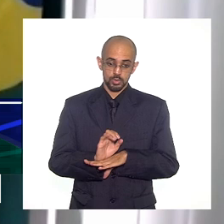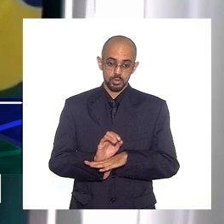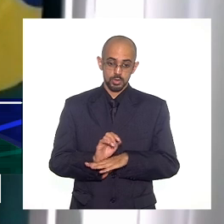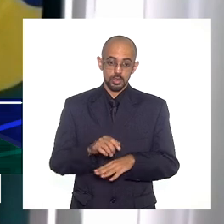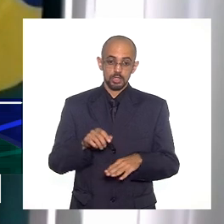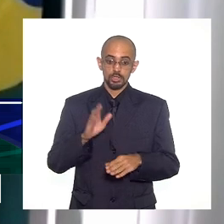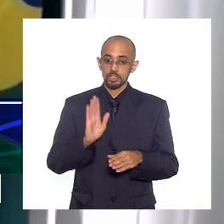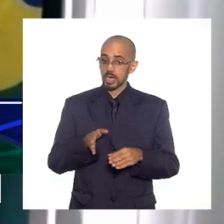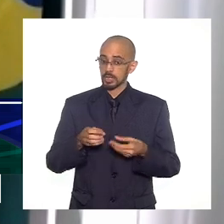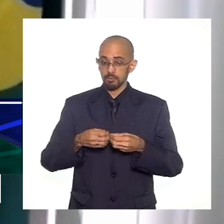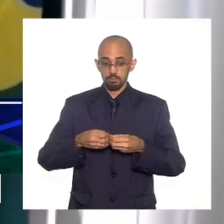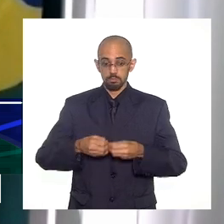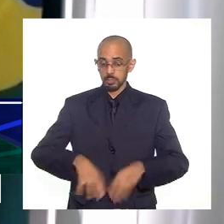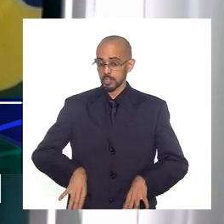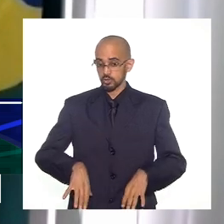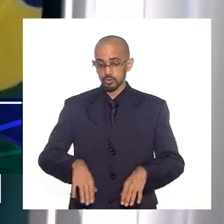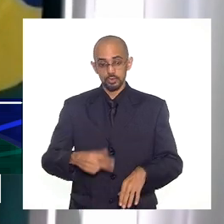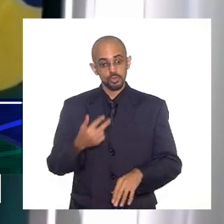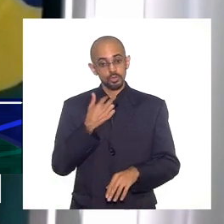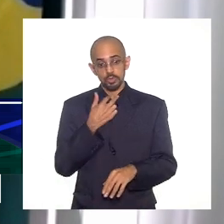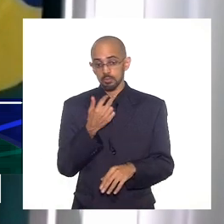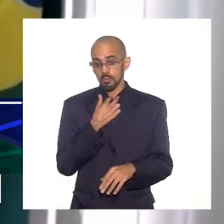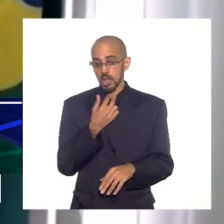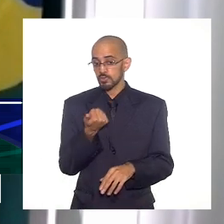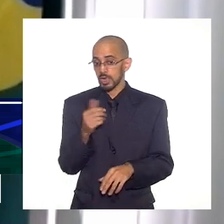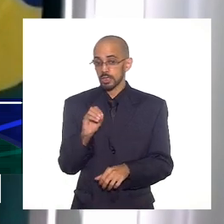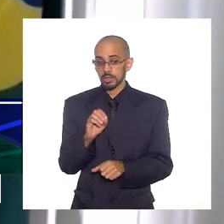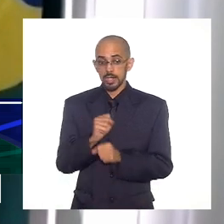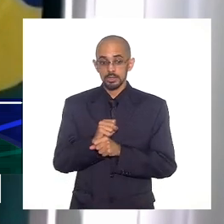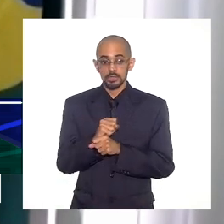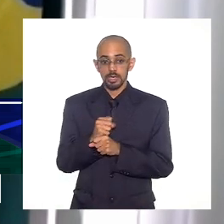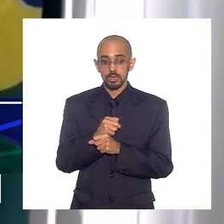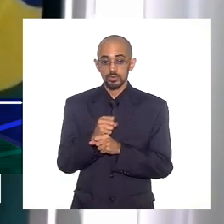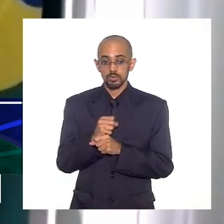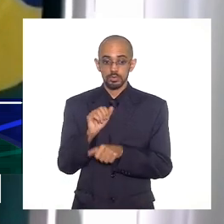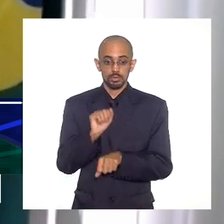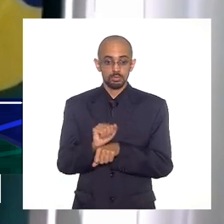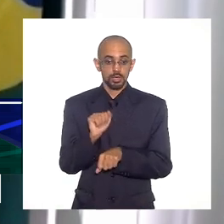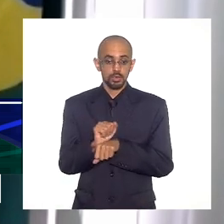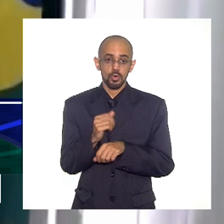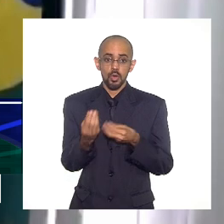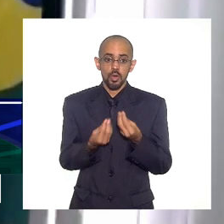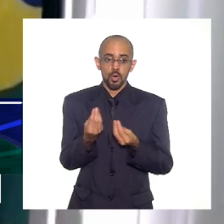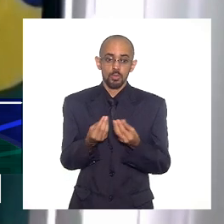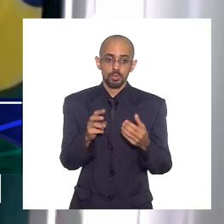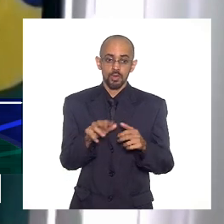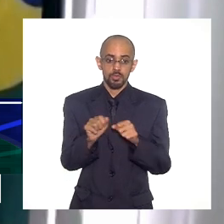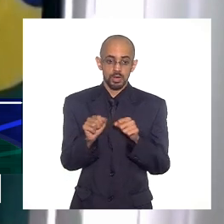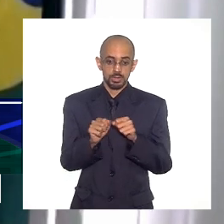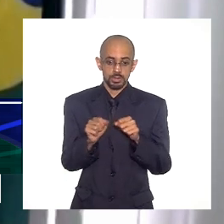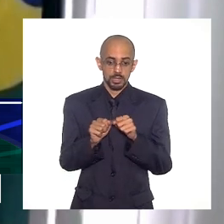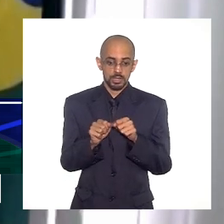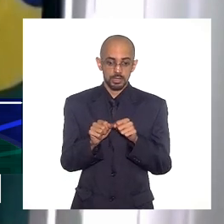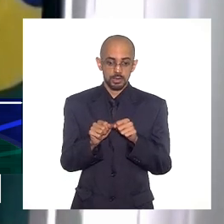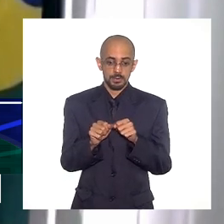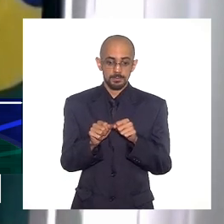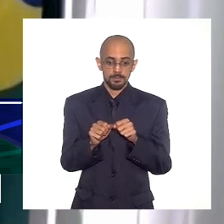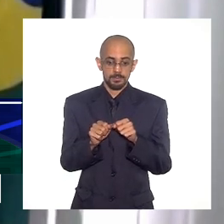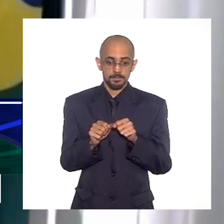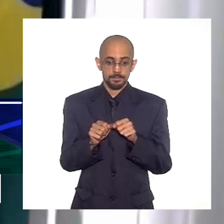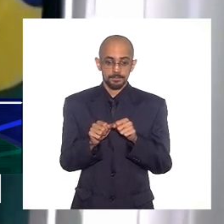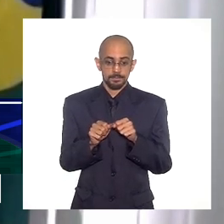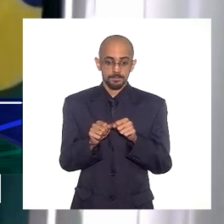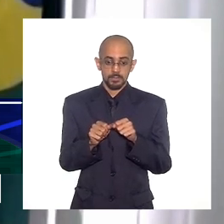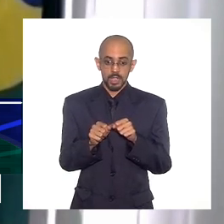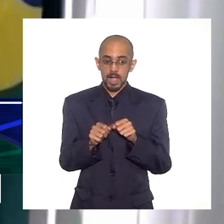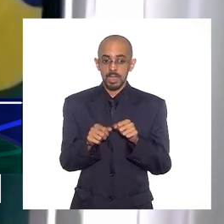perdas acumuladas, não pode ficar mais um período de 10 anos, como já se disse aqui. Como é que vai ser? A gente não quer mais que haja prestação de serviço público